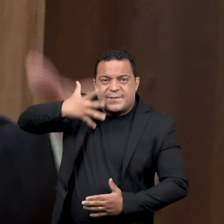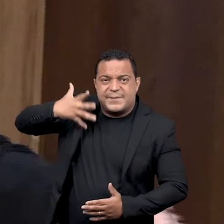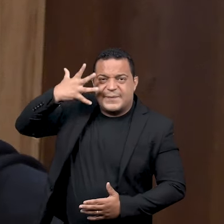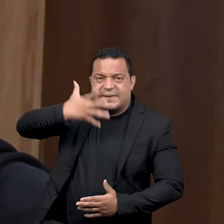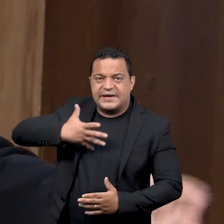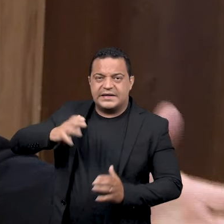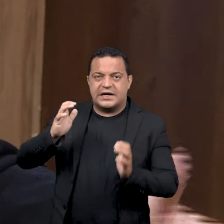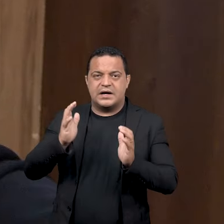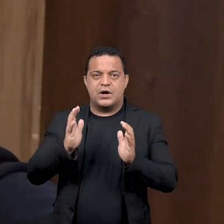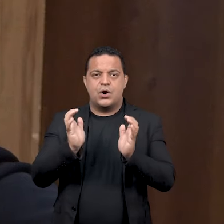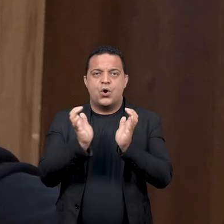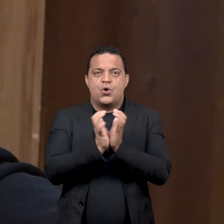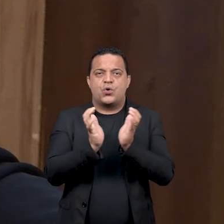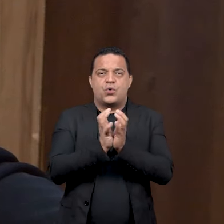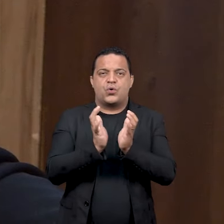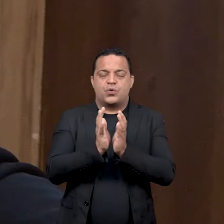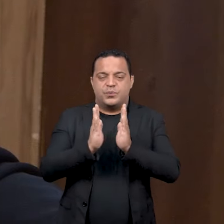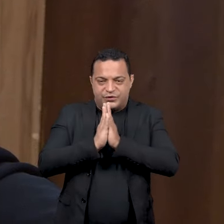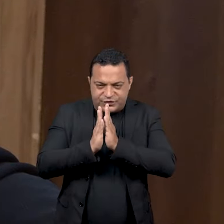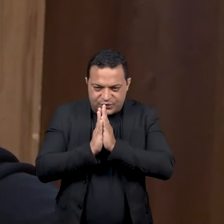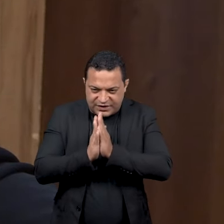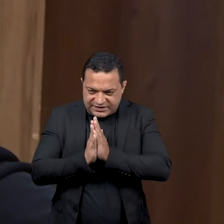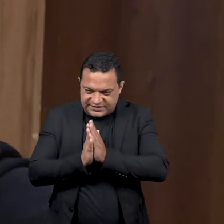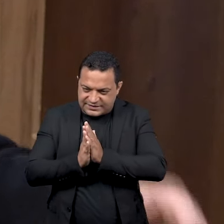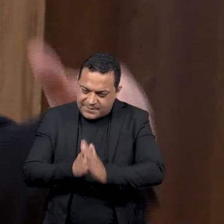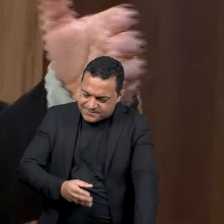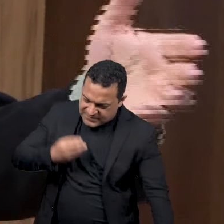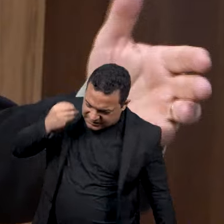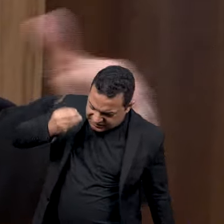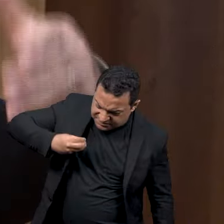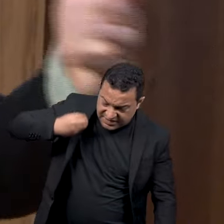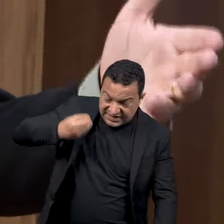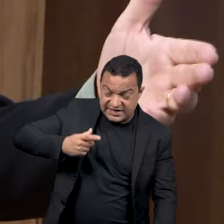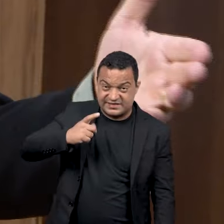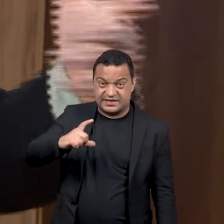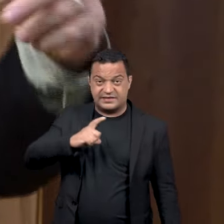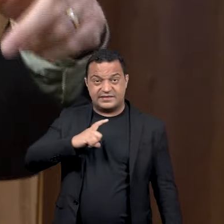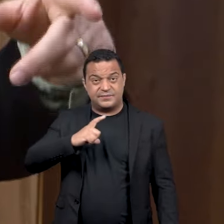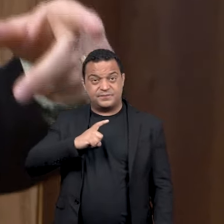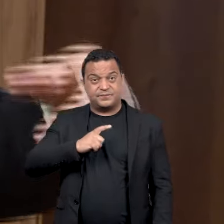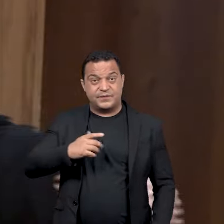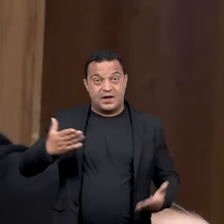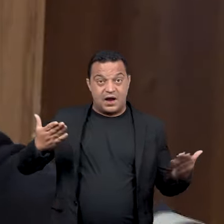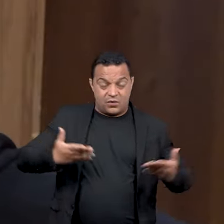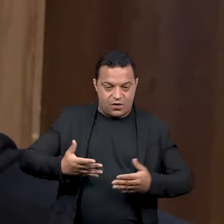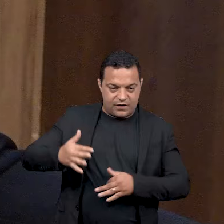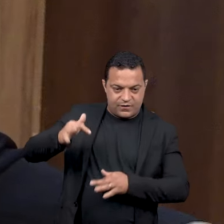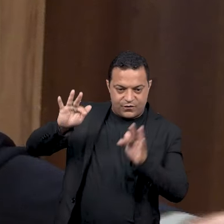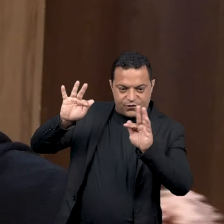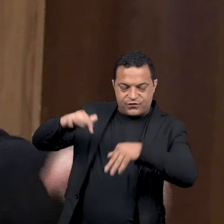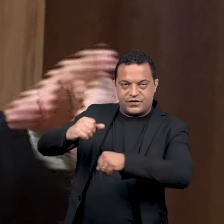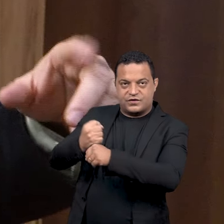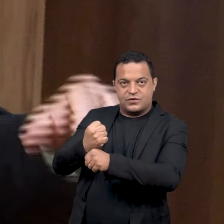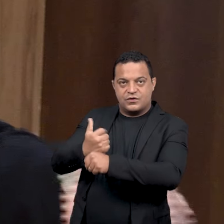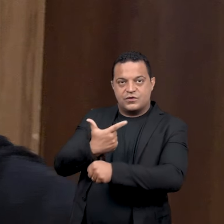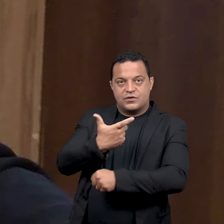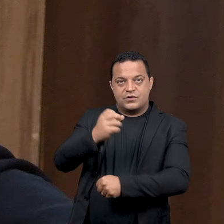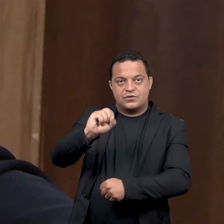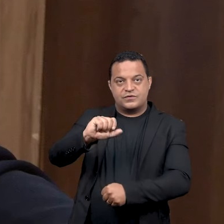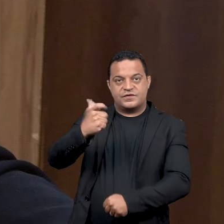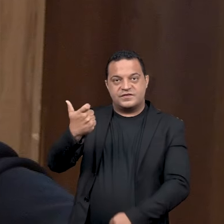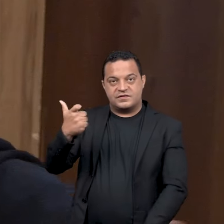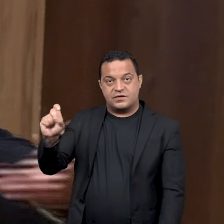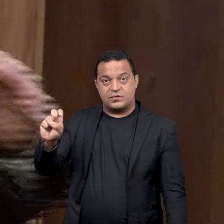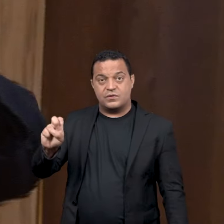frente de senhoras, de grupo de intercessão, uma irmã calejada na batalha. E agora, nesse final de ano, ela nos